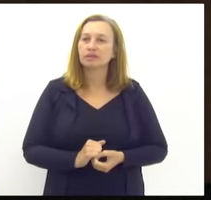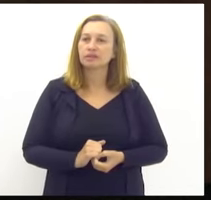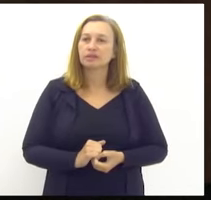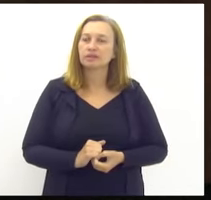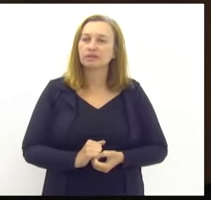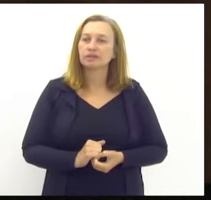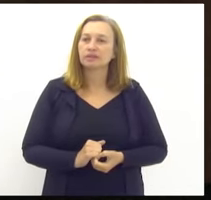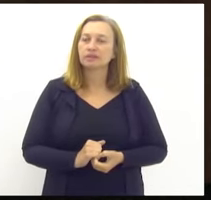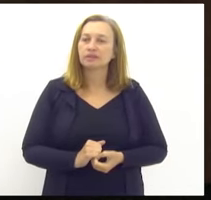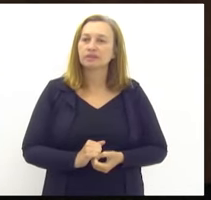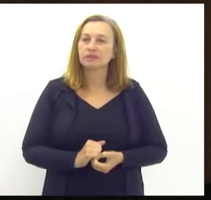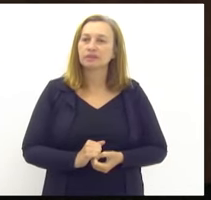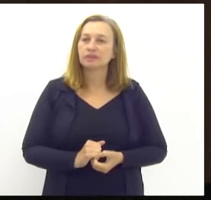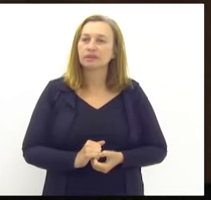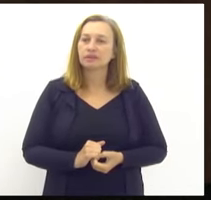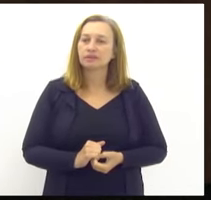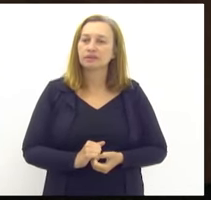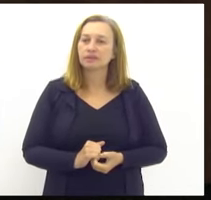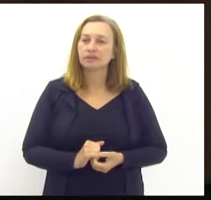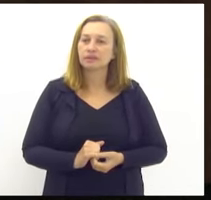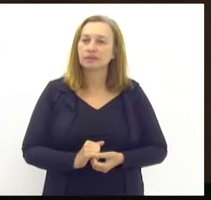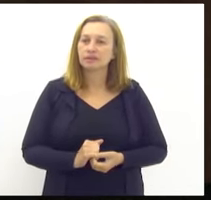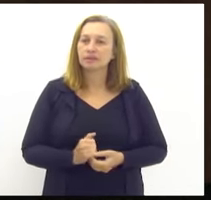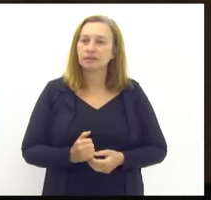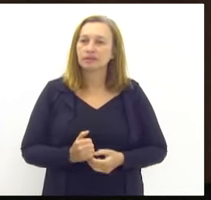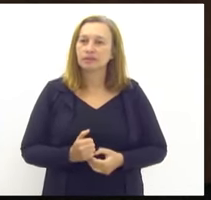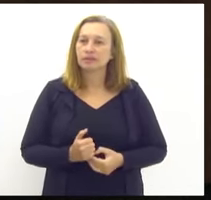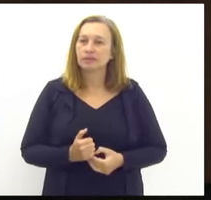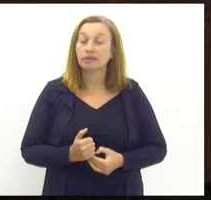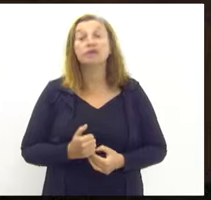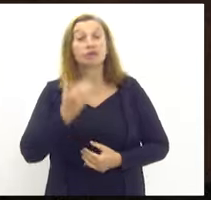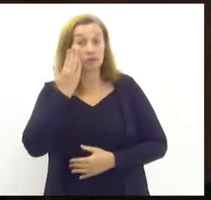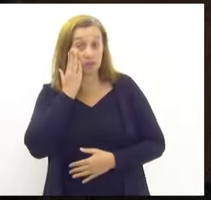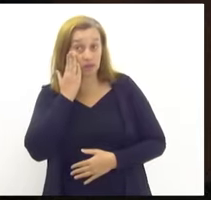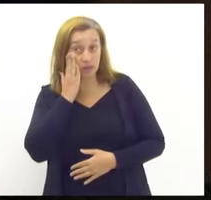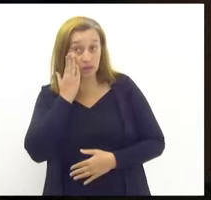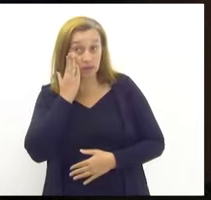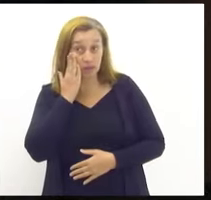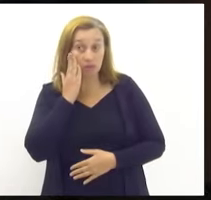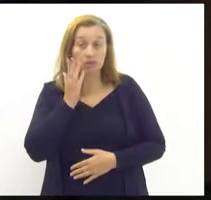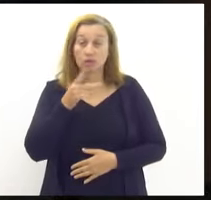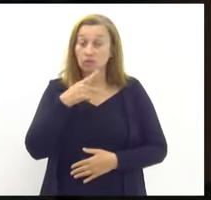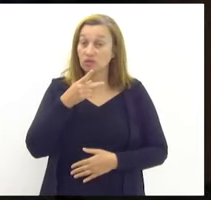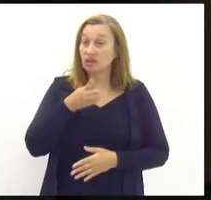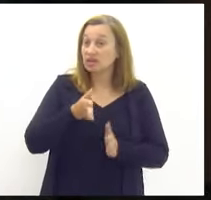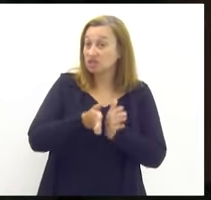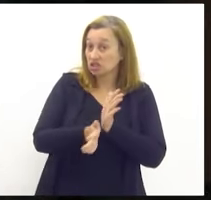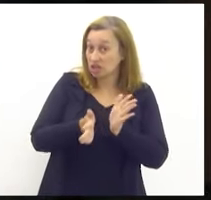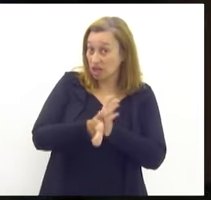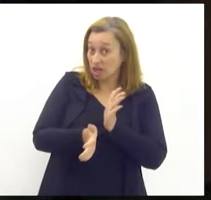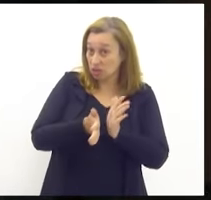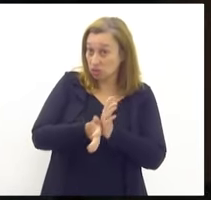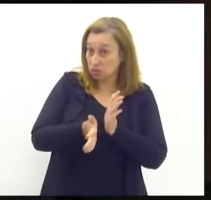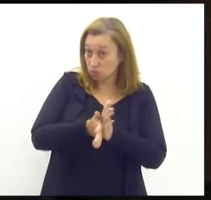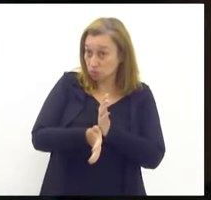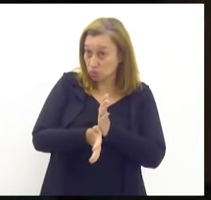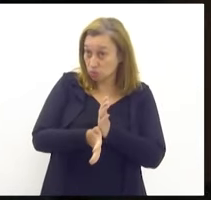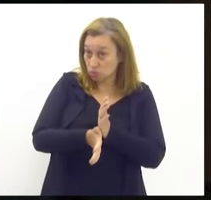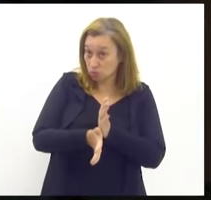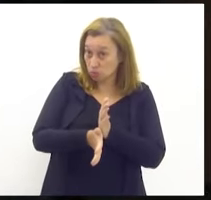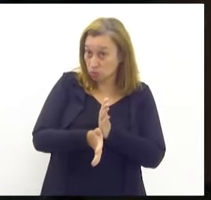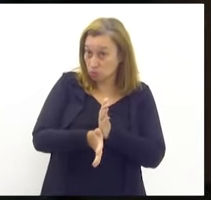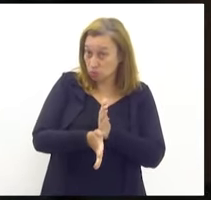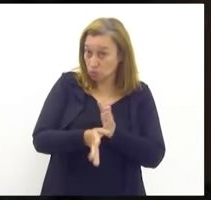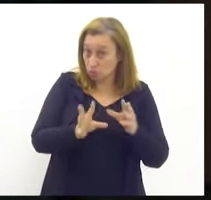ordem é claro que eu que eu entendo que eu tô tratando de despesa e remanejamento